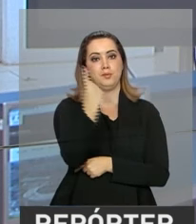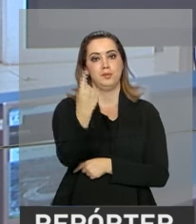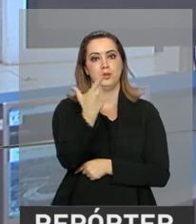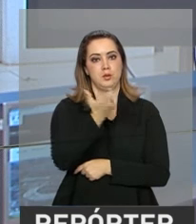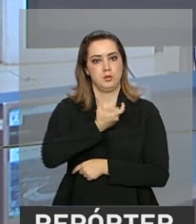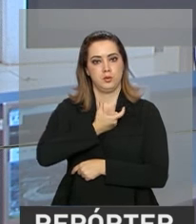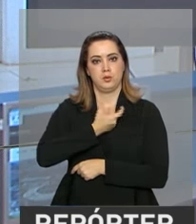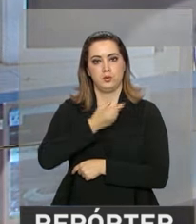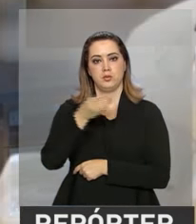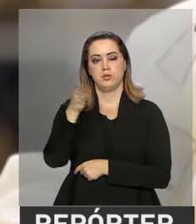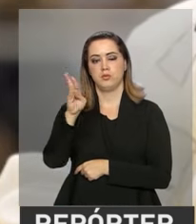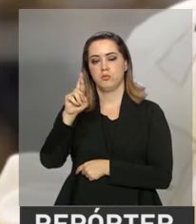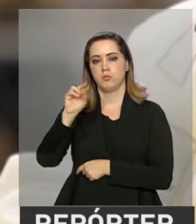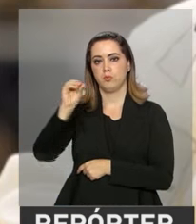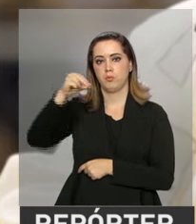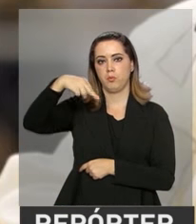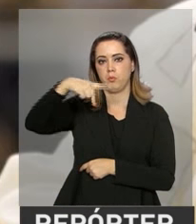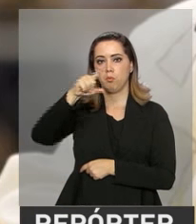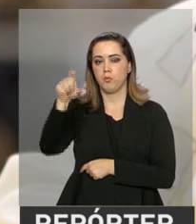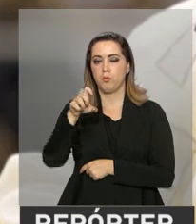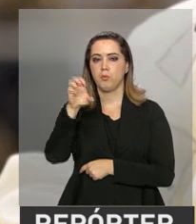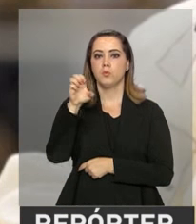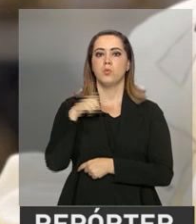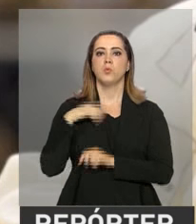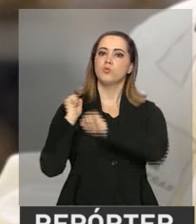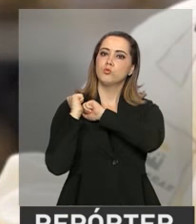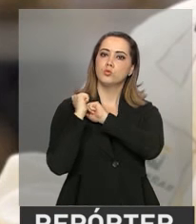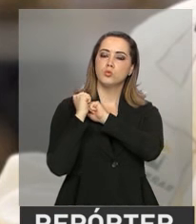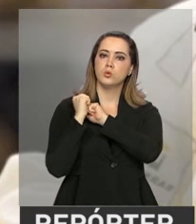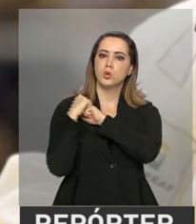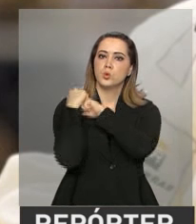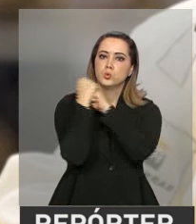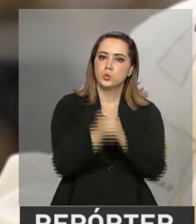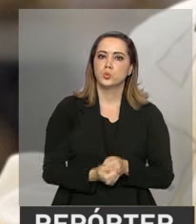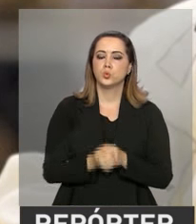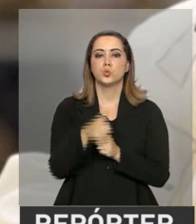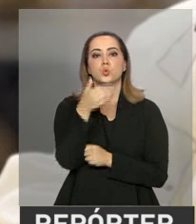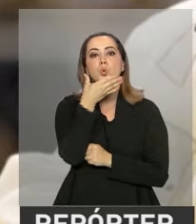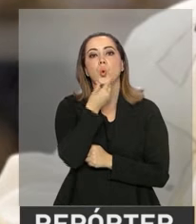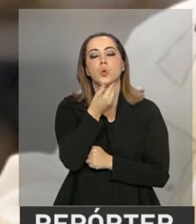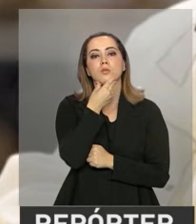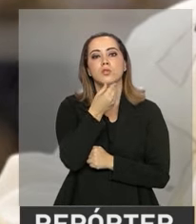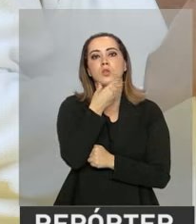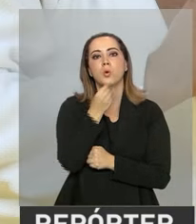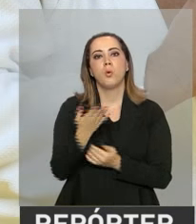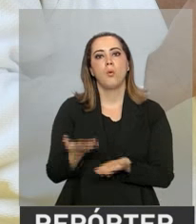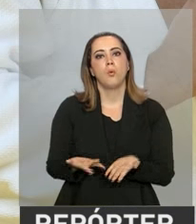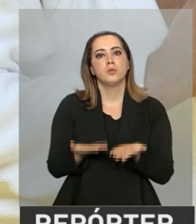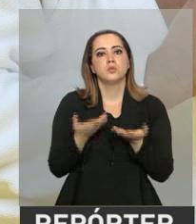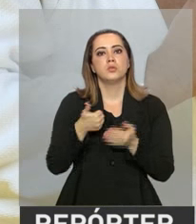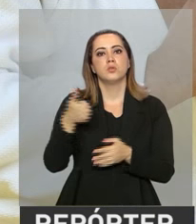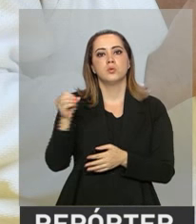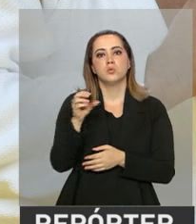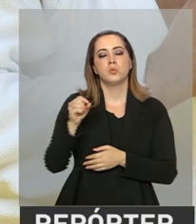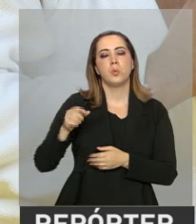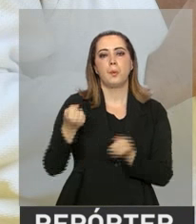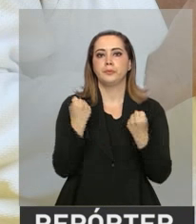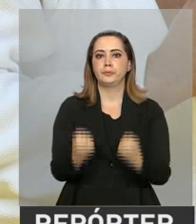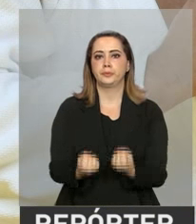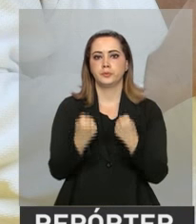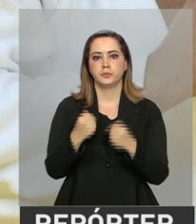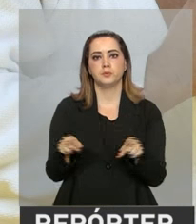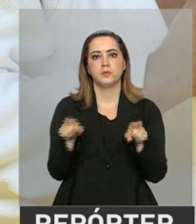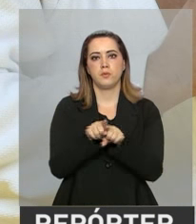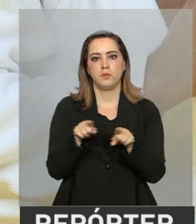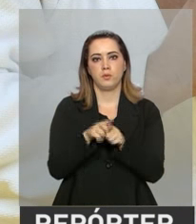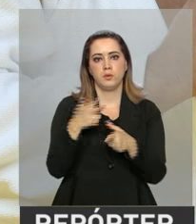medalha de bronze nas Olimpíadas. Foi com o Judoca Rafael Silva, o baby, na categoria acima de 100 kg. Ele que também ganhou o bronze nas Olimpíadas